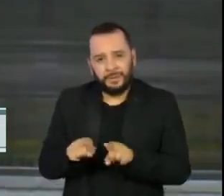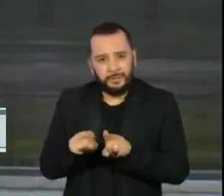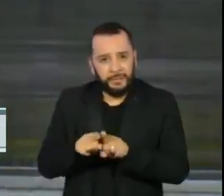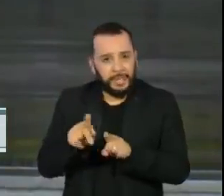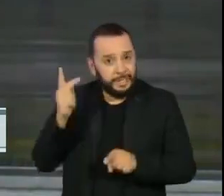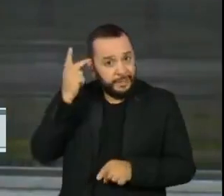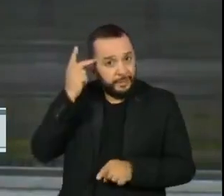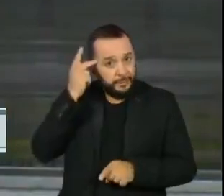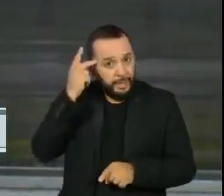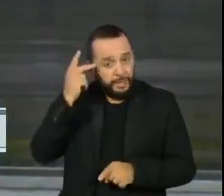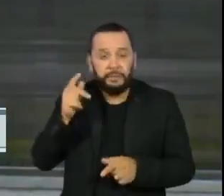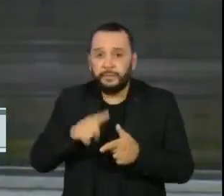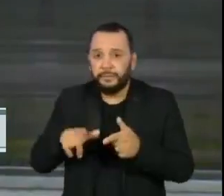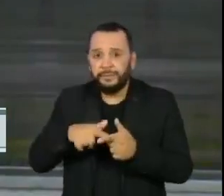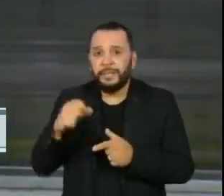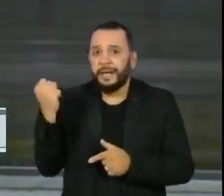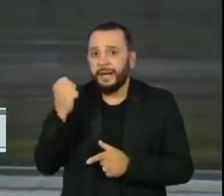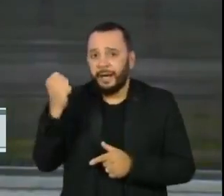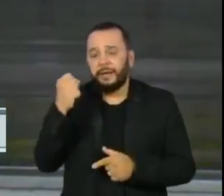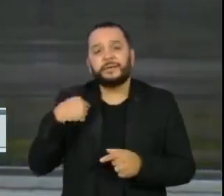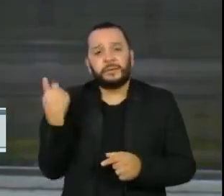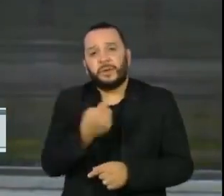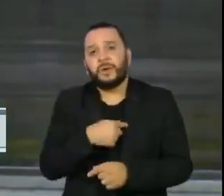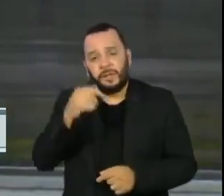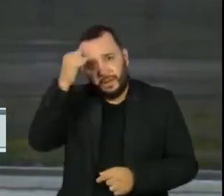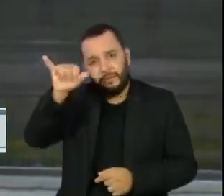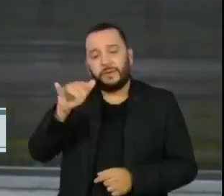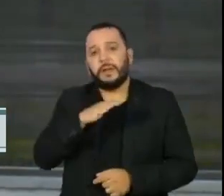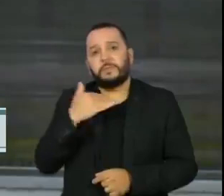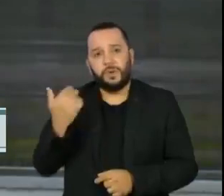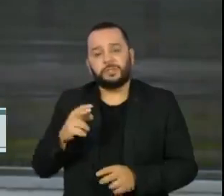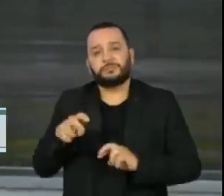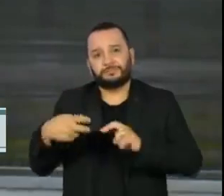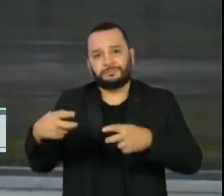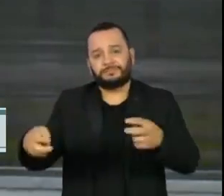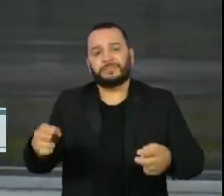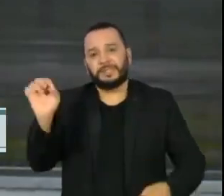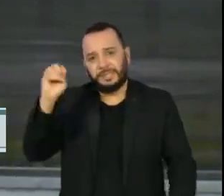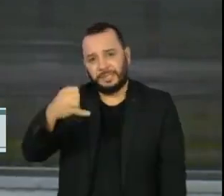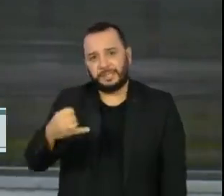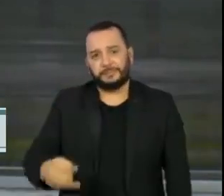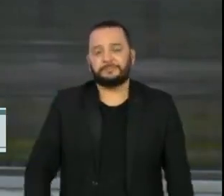Paulo, nós precisamos evitar isso de qualquer maneira.